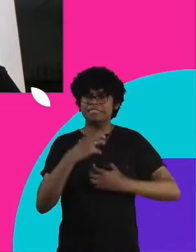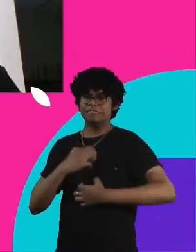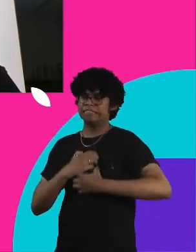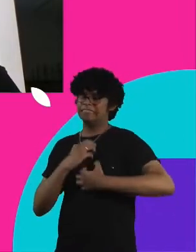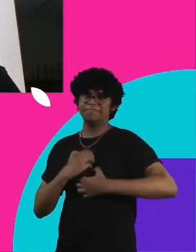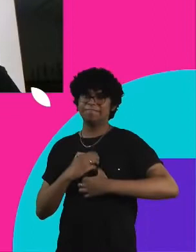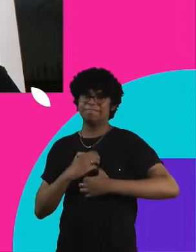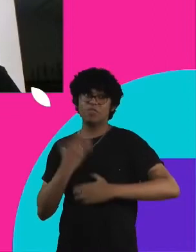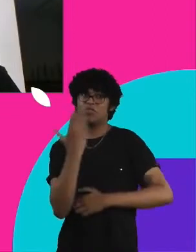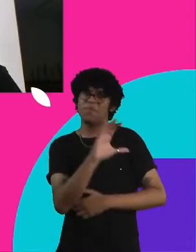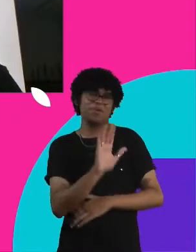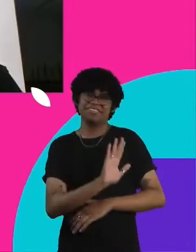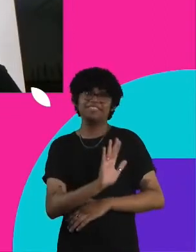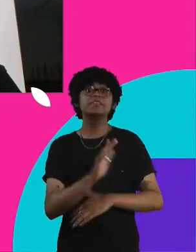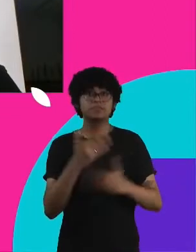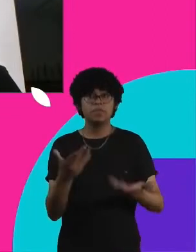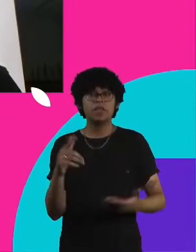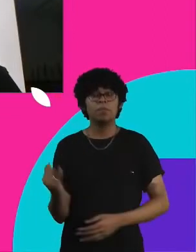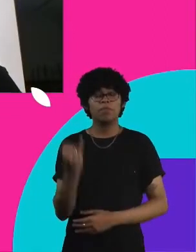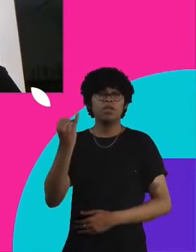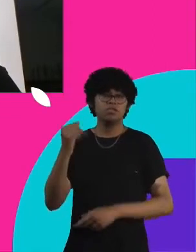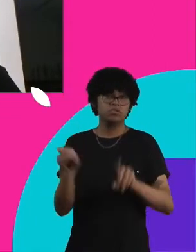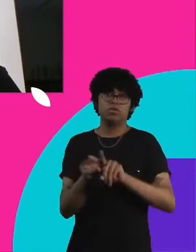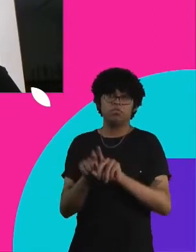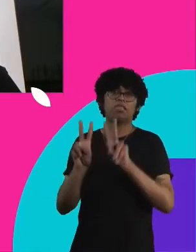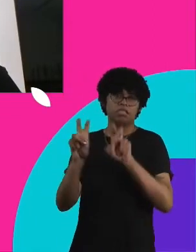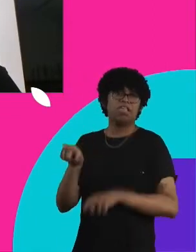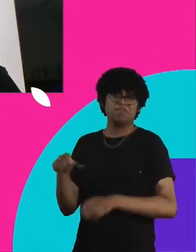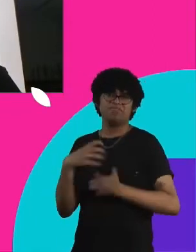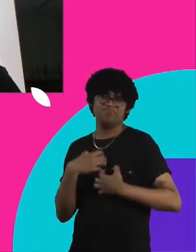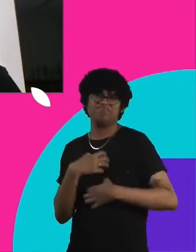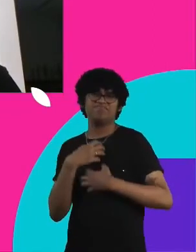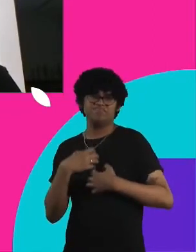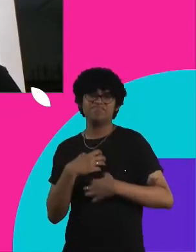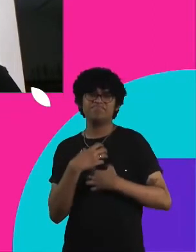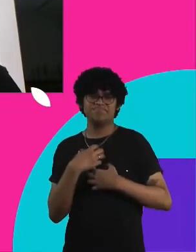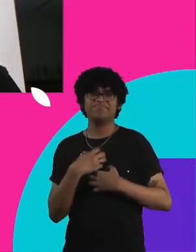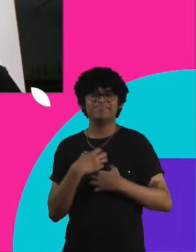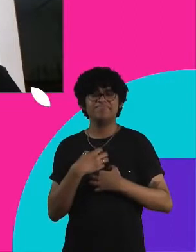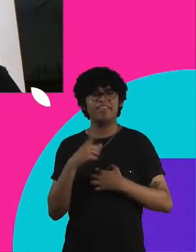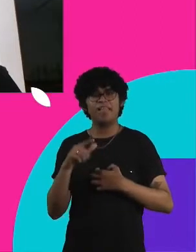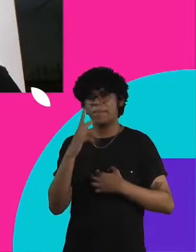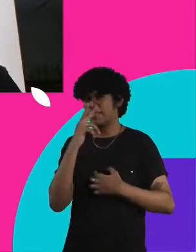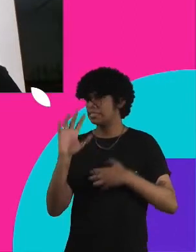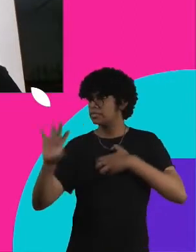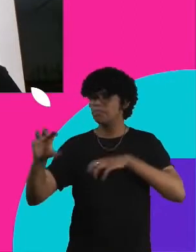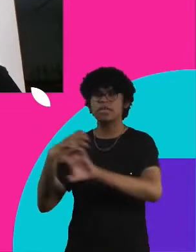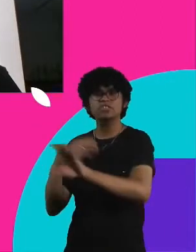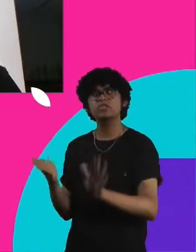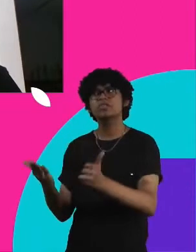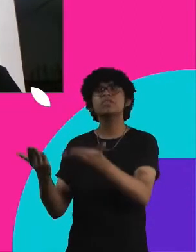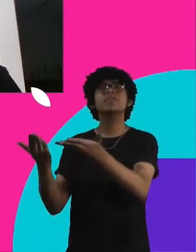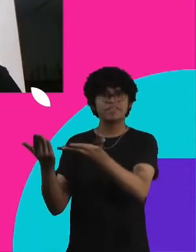Então eu acho que é importante a gente falar dessas angústias. Eu acho que gera uma empatia cada vez maior. Eu